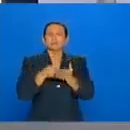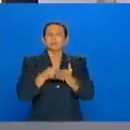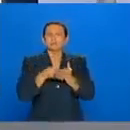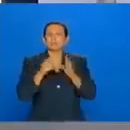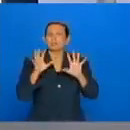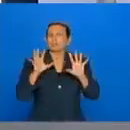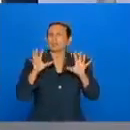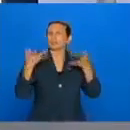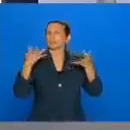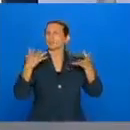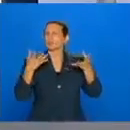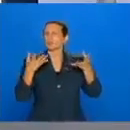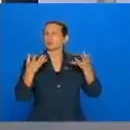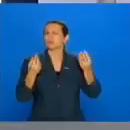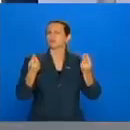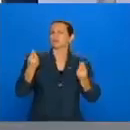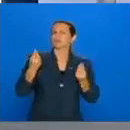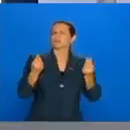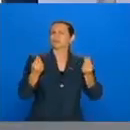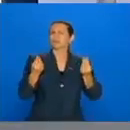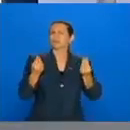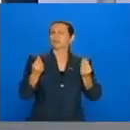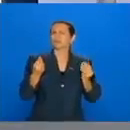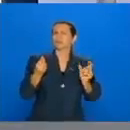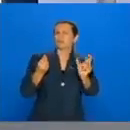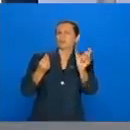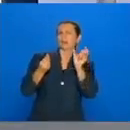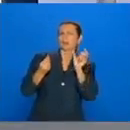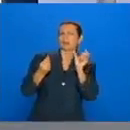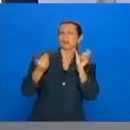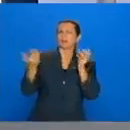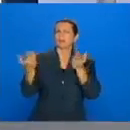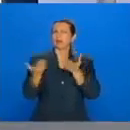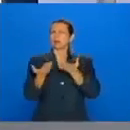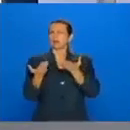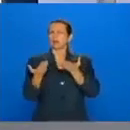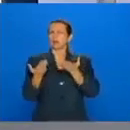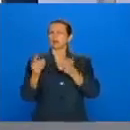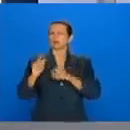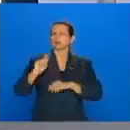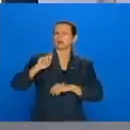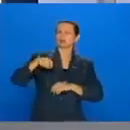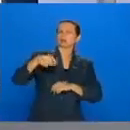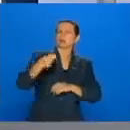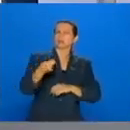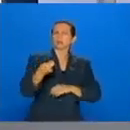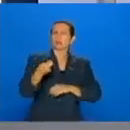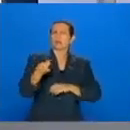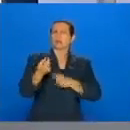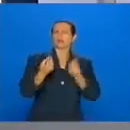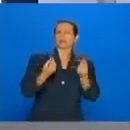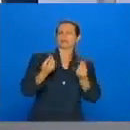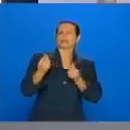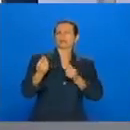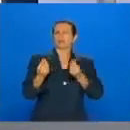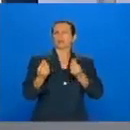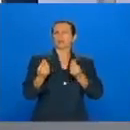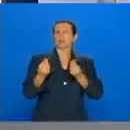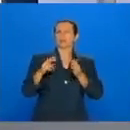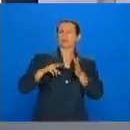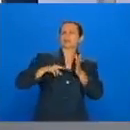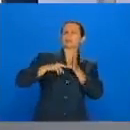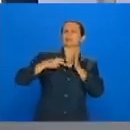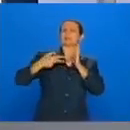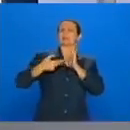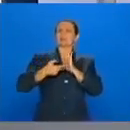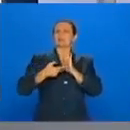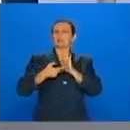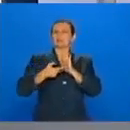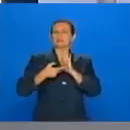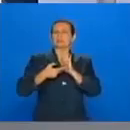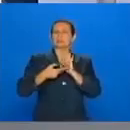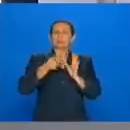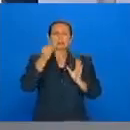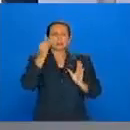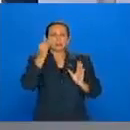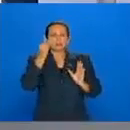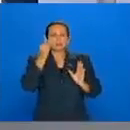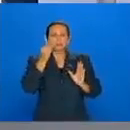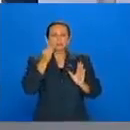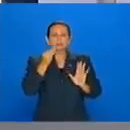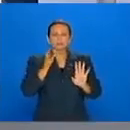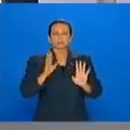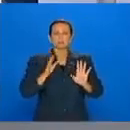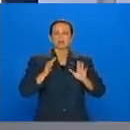escolha lexical ou de sinal, dizendo, na língua de sinais, para poder, então,